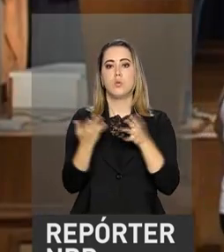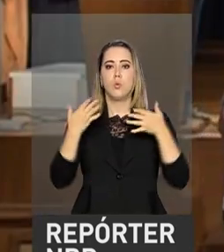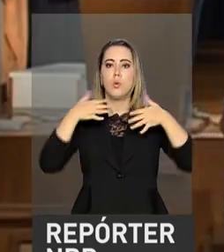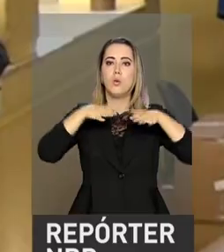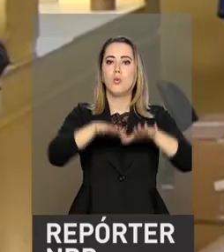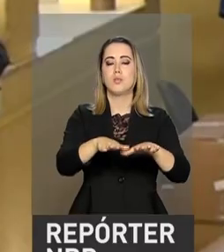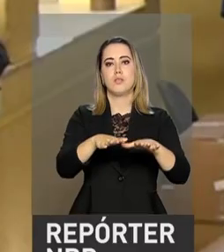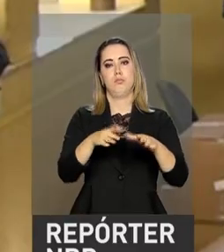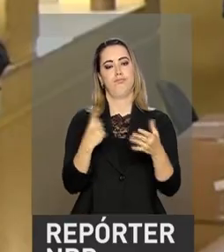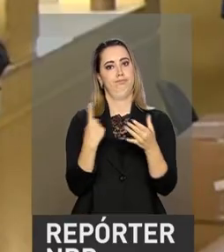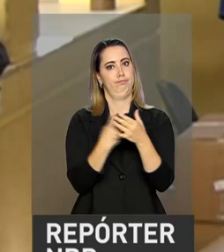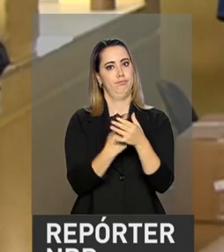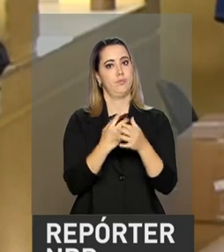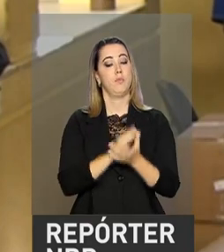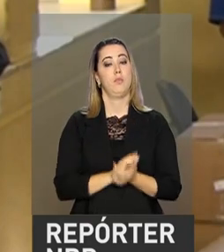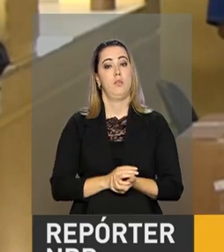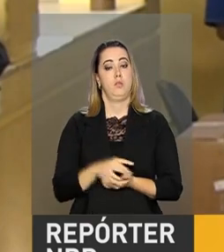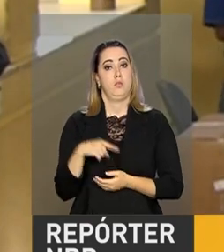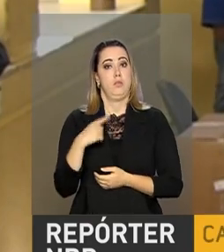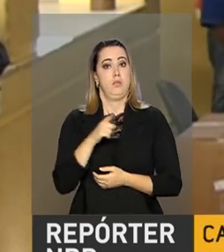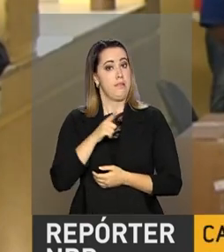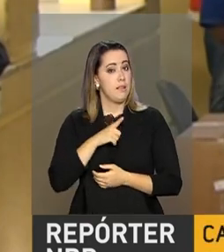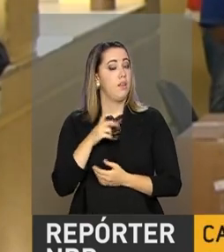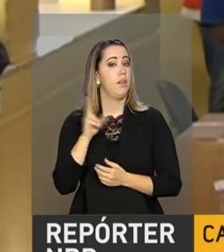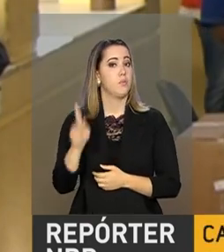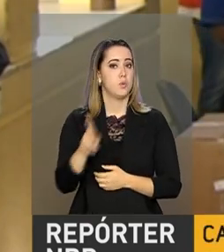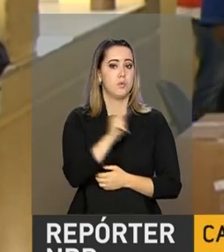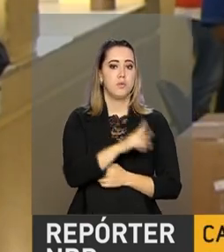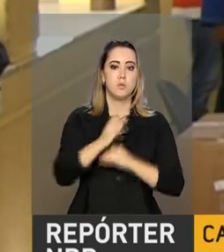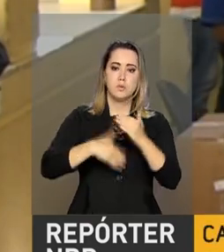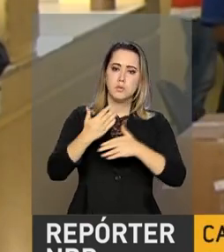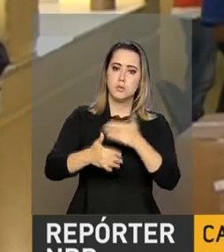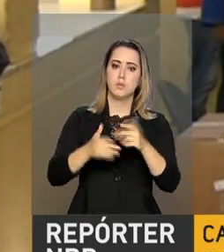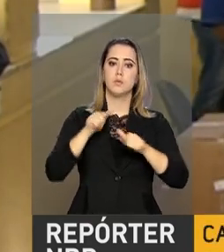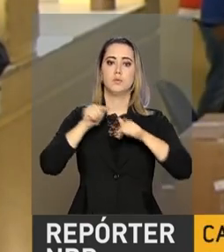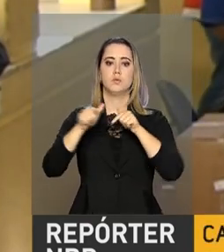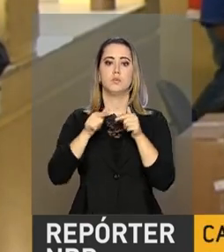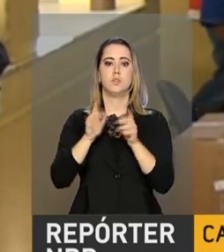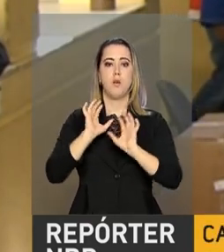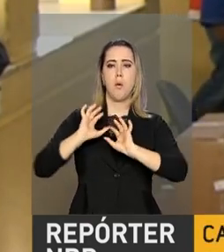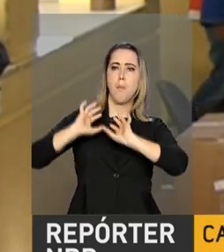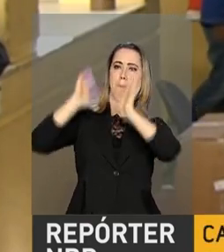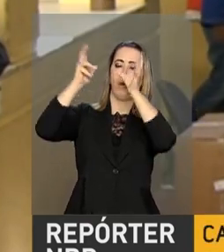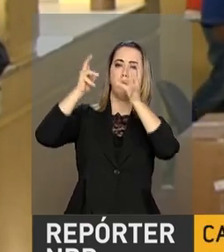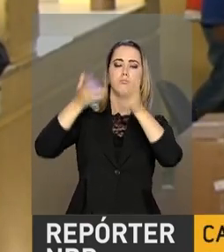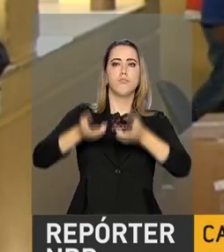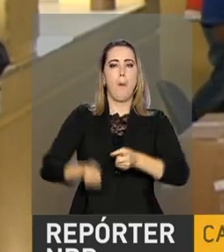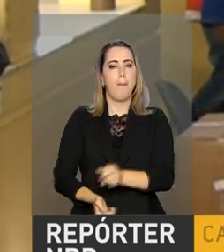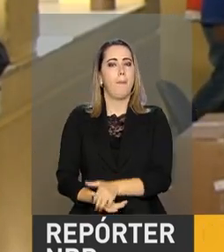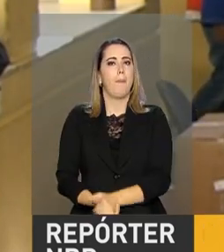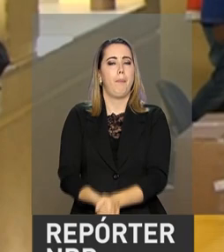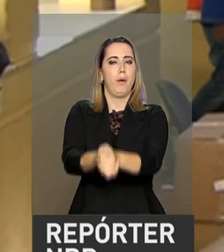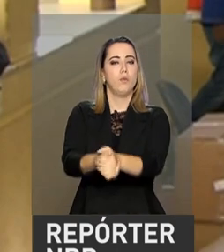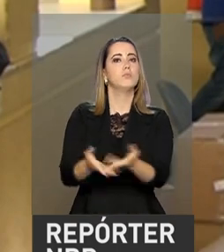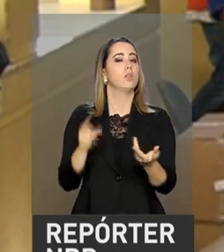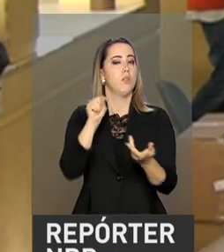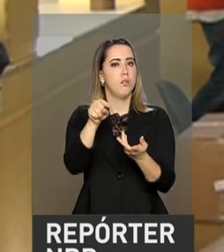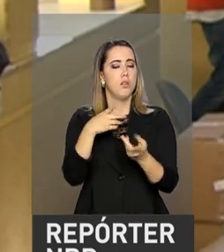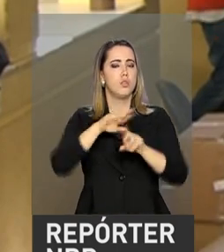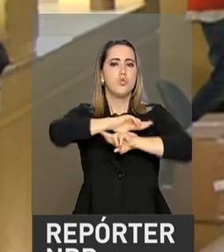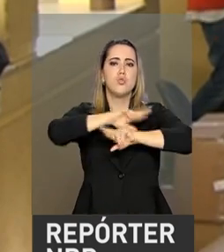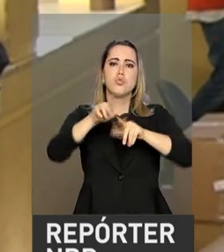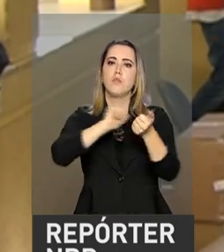inclusão. Nós temos professores que desenvolvem atividades em basquete, em voleibol, em